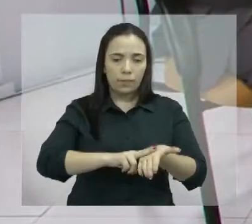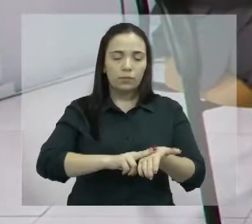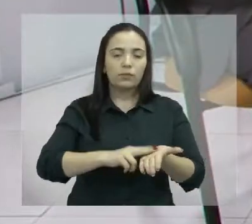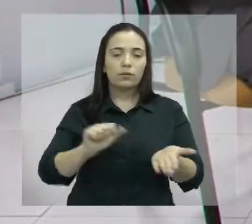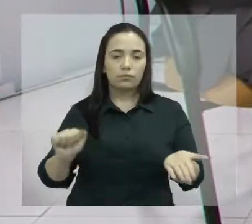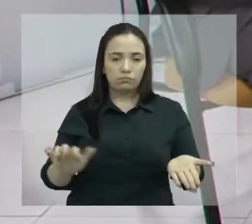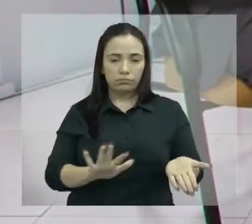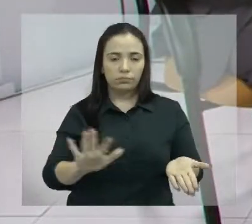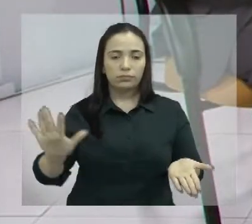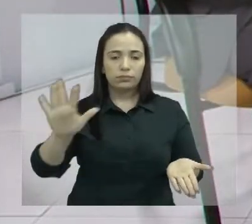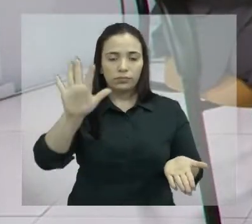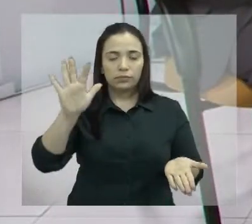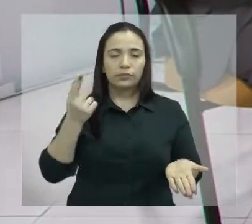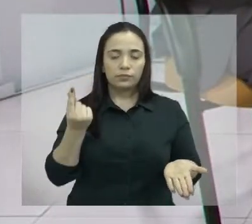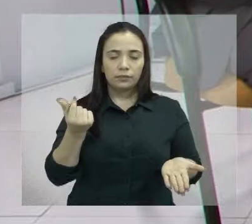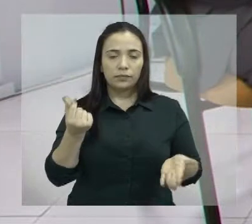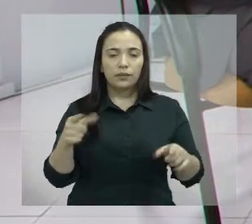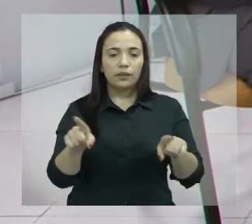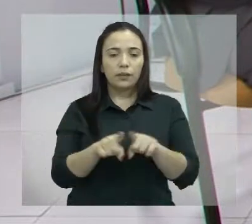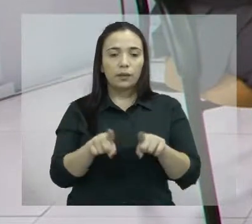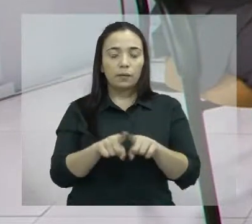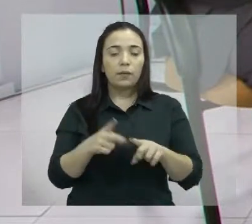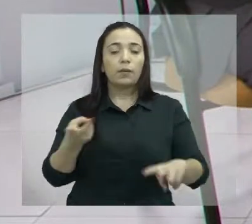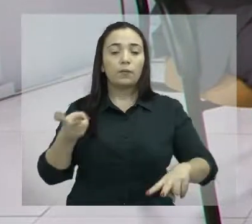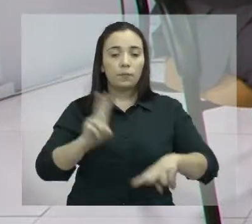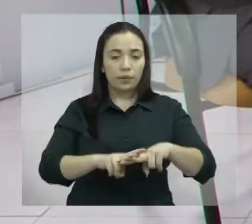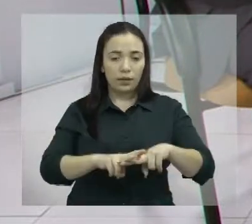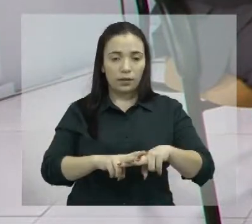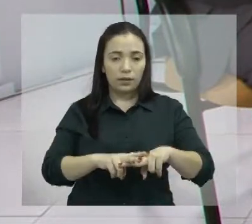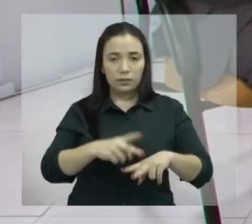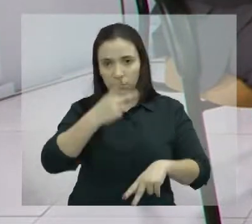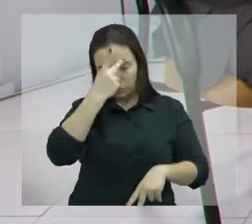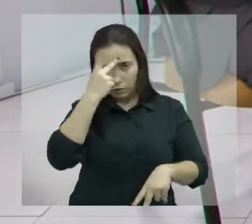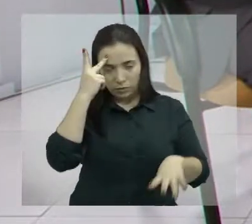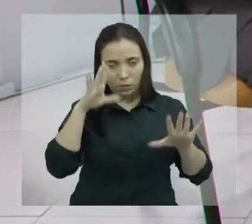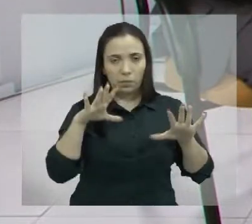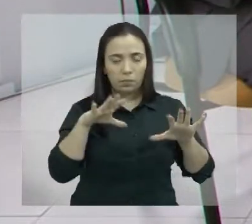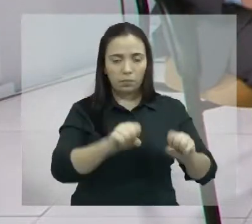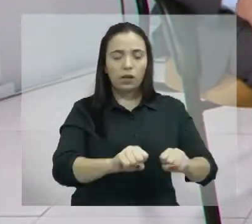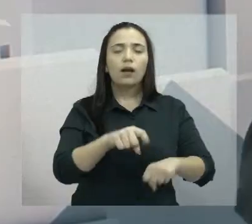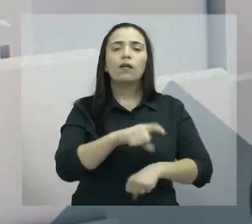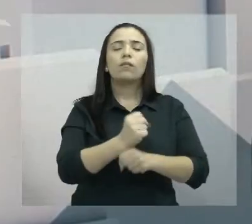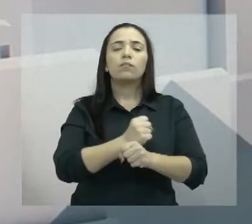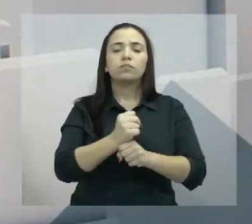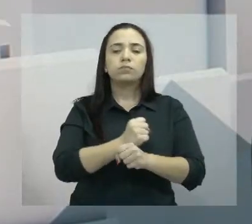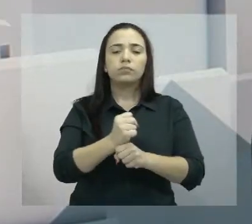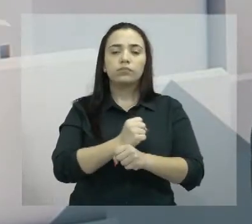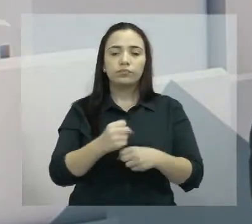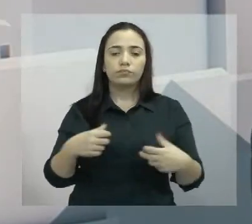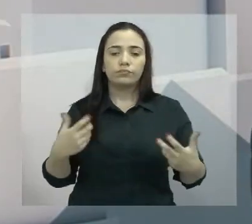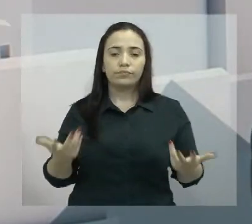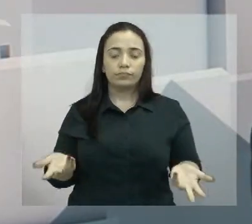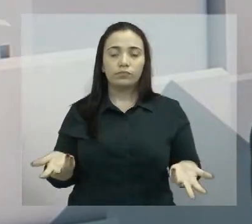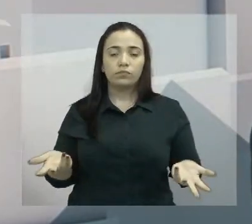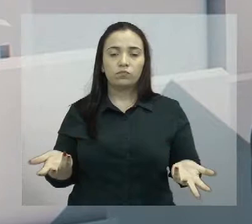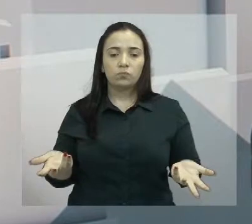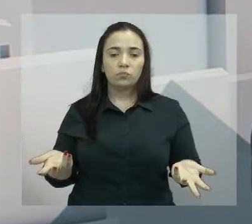né, e o valor, né, e também tem a prisão. A pessoa fica detida, presa por quanto tempo? O seguinte,